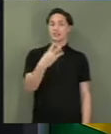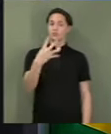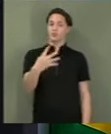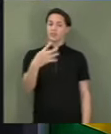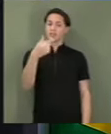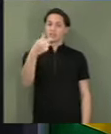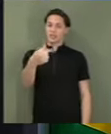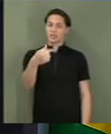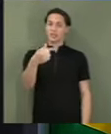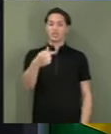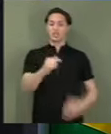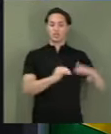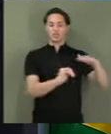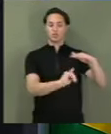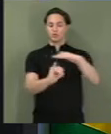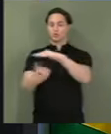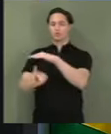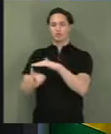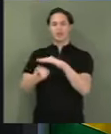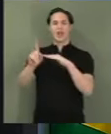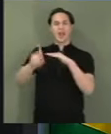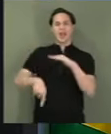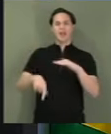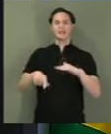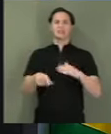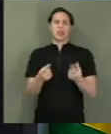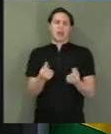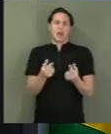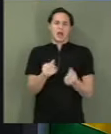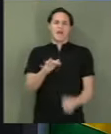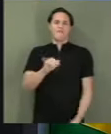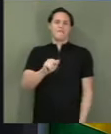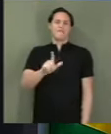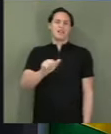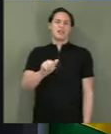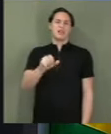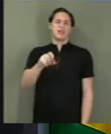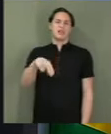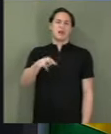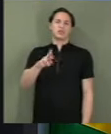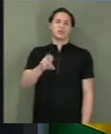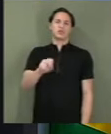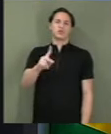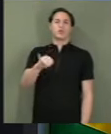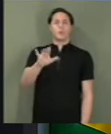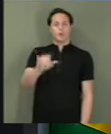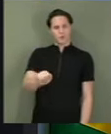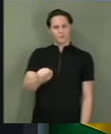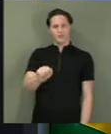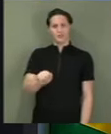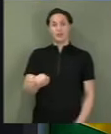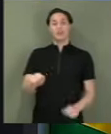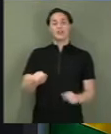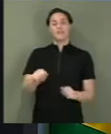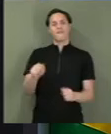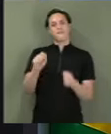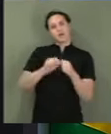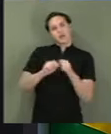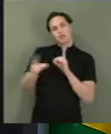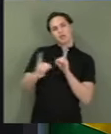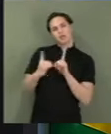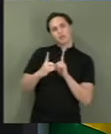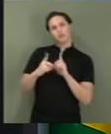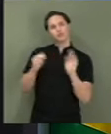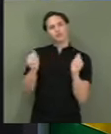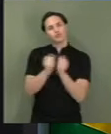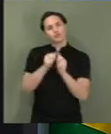entidades filantrópicas que prestam serviços ao sistema único de saúde no